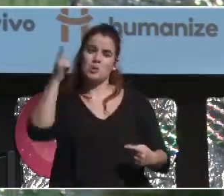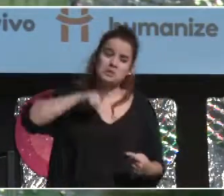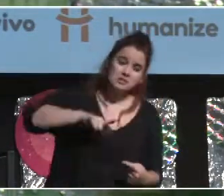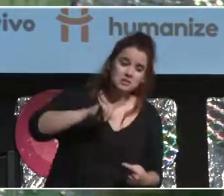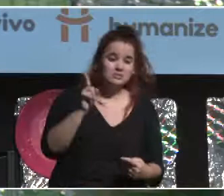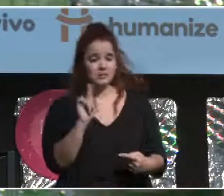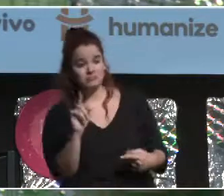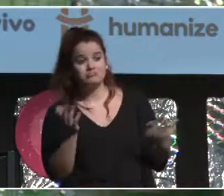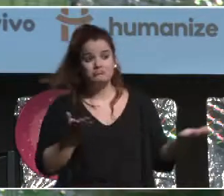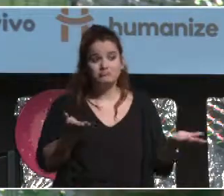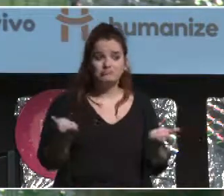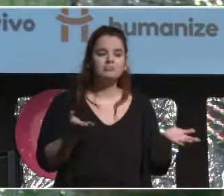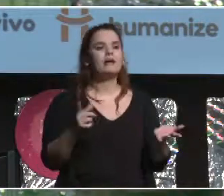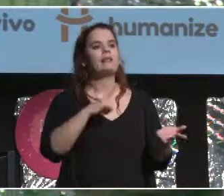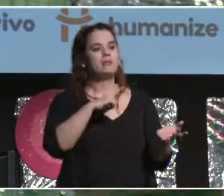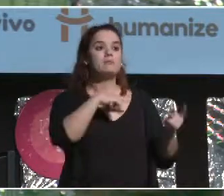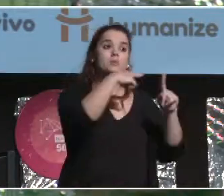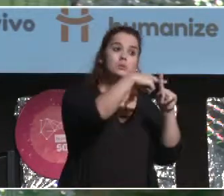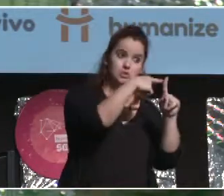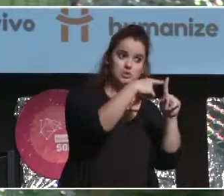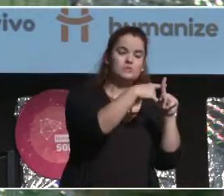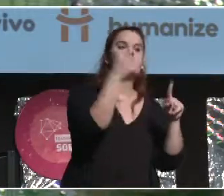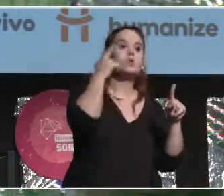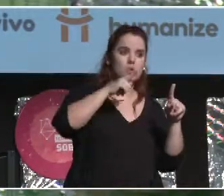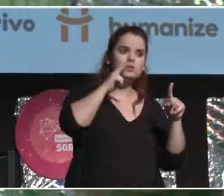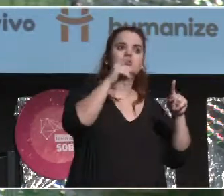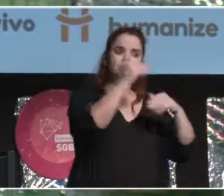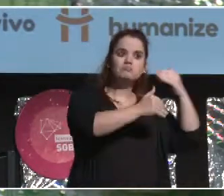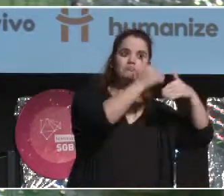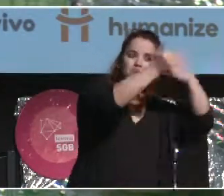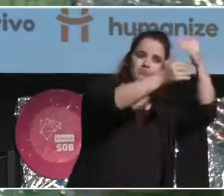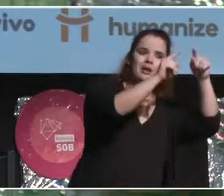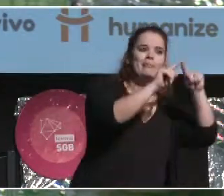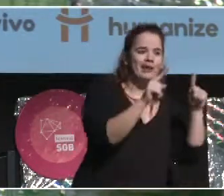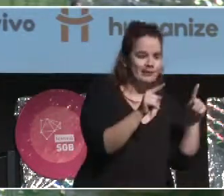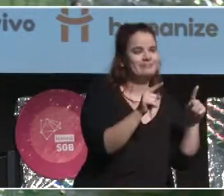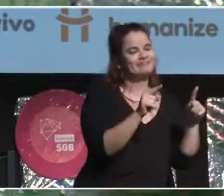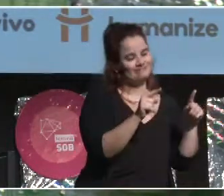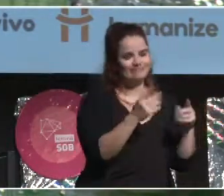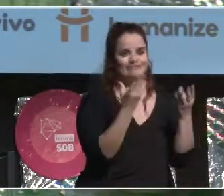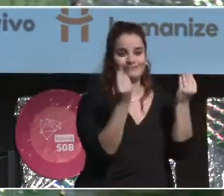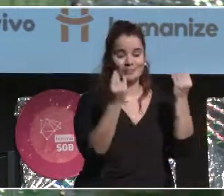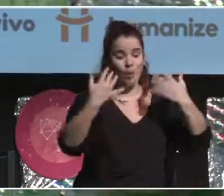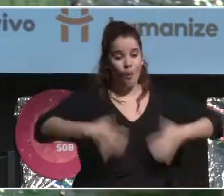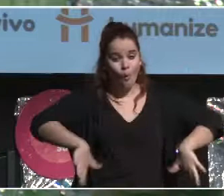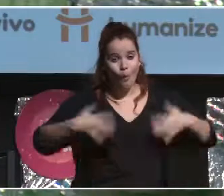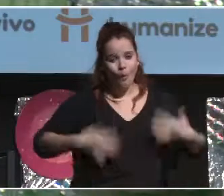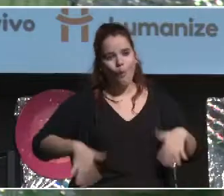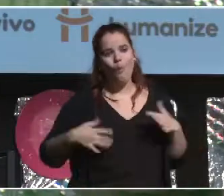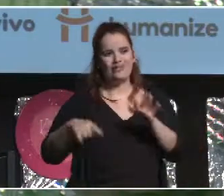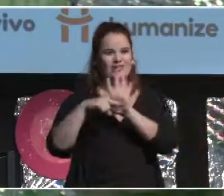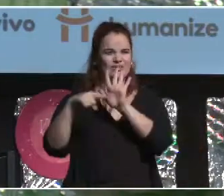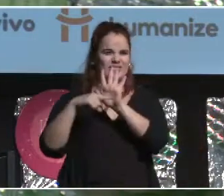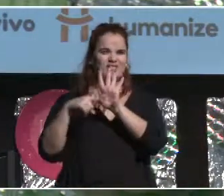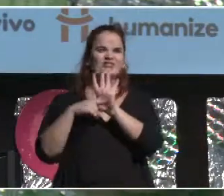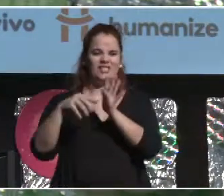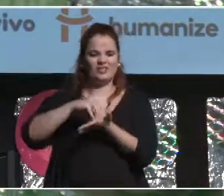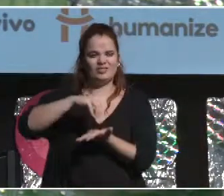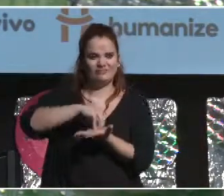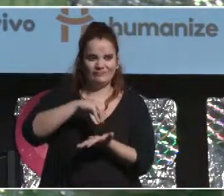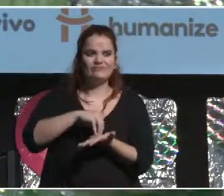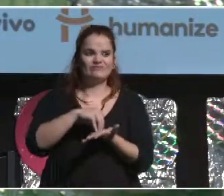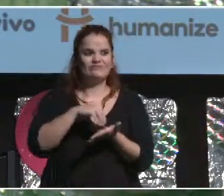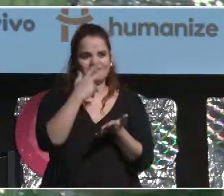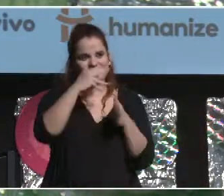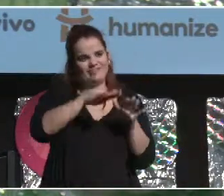aspectos positivos, que a gente conseguiu evoluir, mas muitos aspectos negativos, que a gente ainda está bem